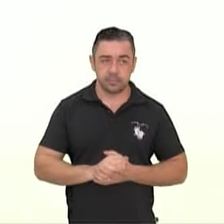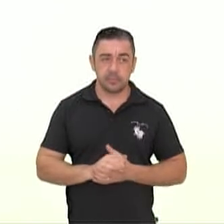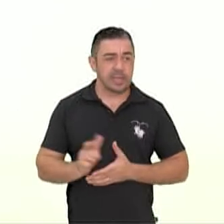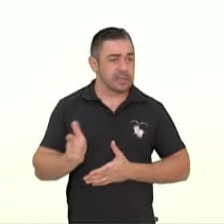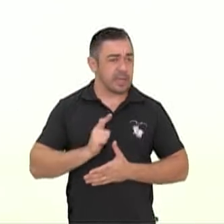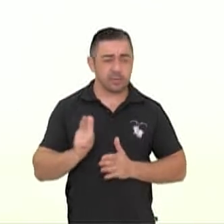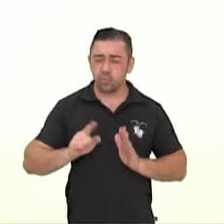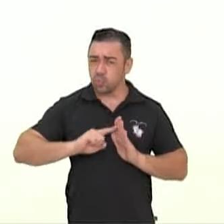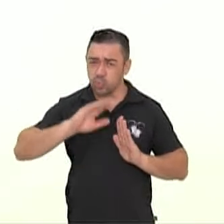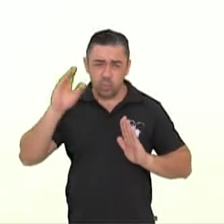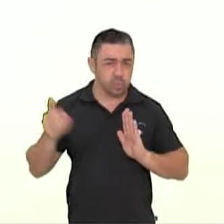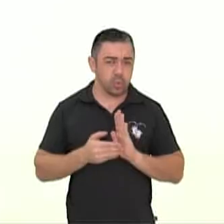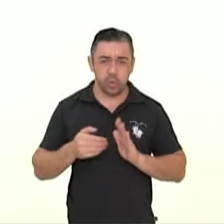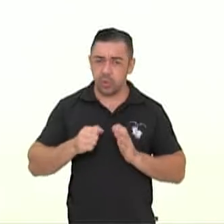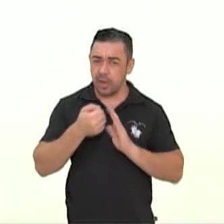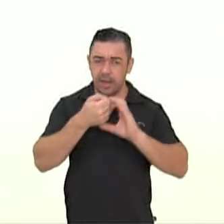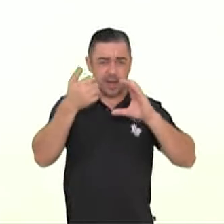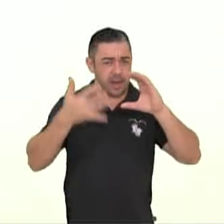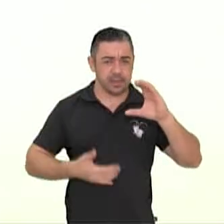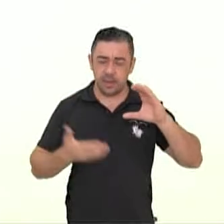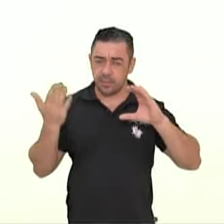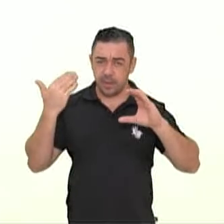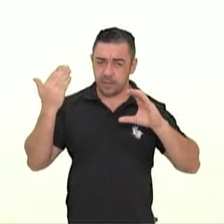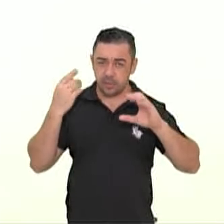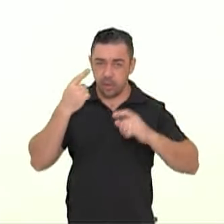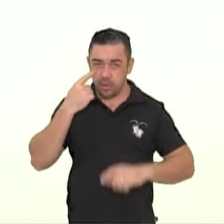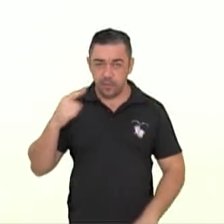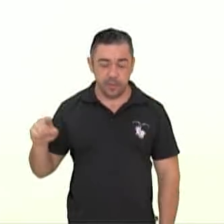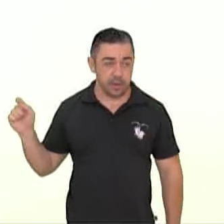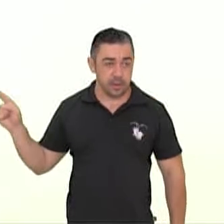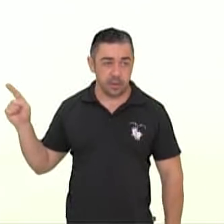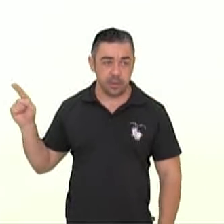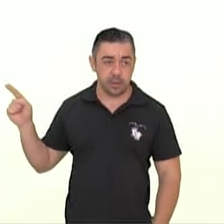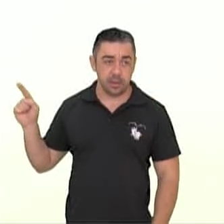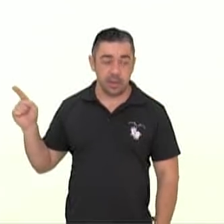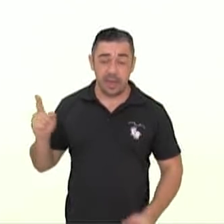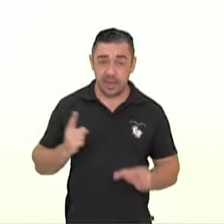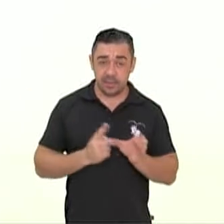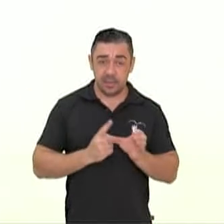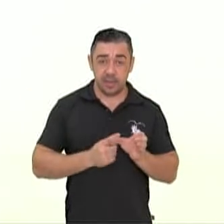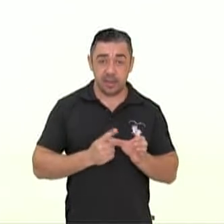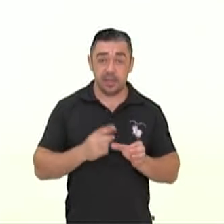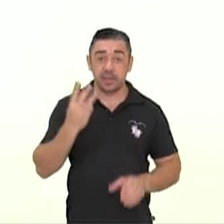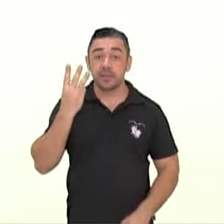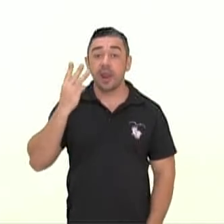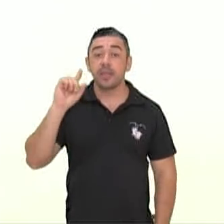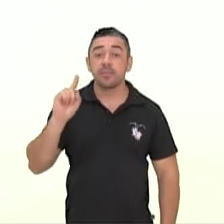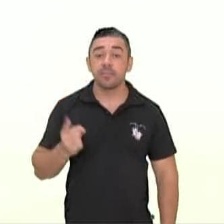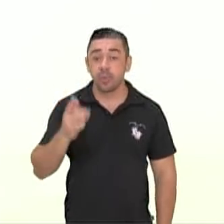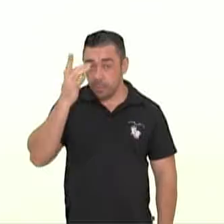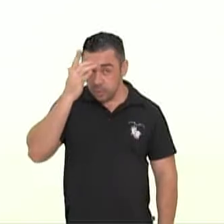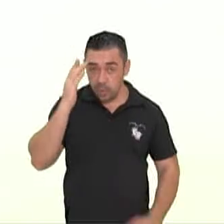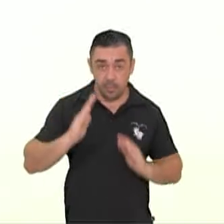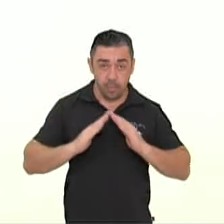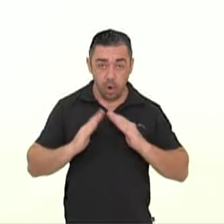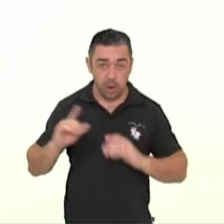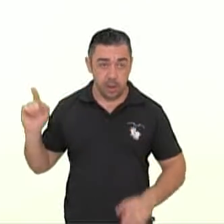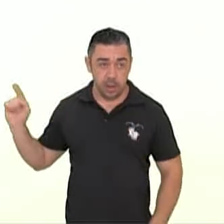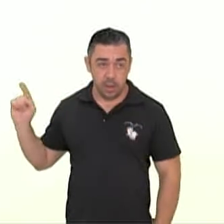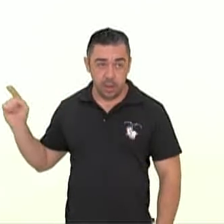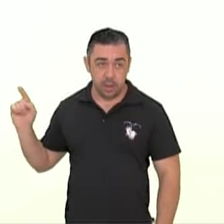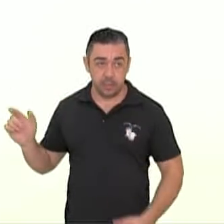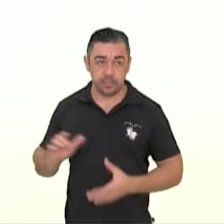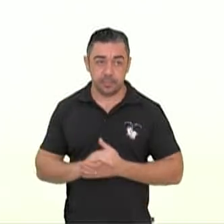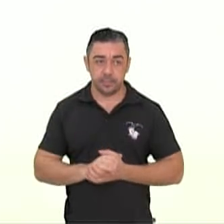as características feudais que nós podemos imaginar. É uma cidade bem pequenininha, tem mais de 3 mil habitantes. Hoje, imagina, interessante, né?